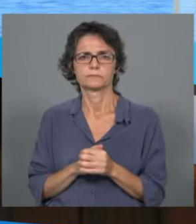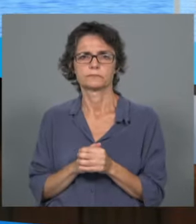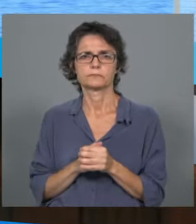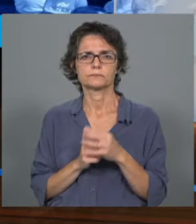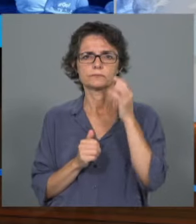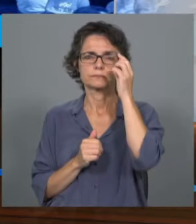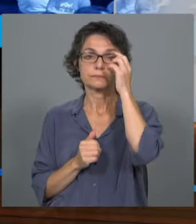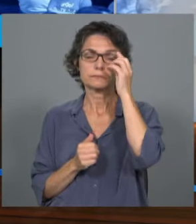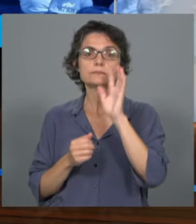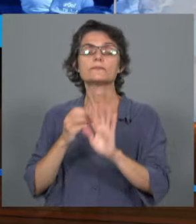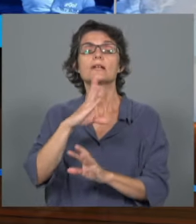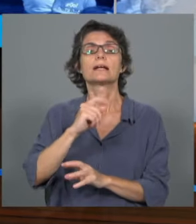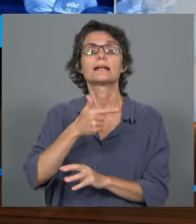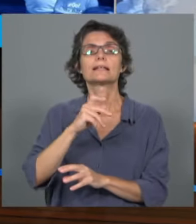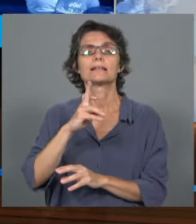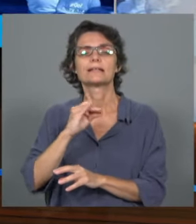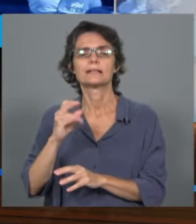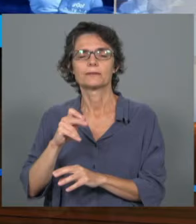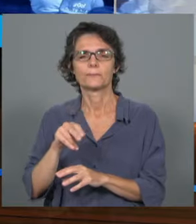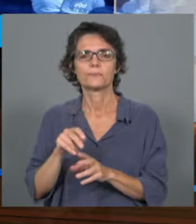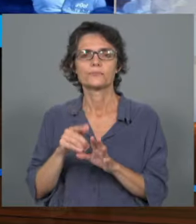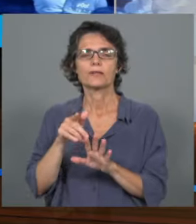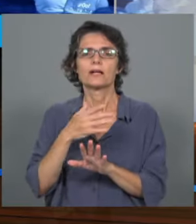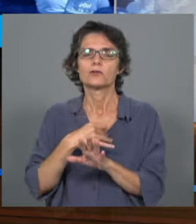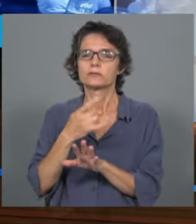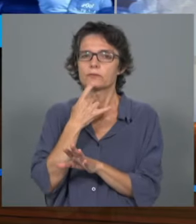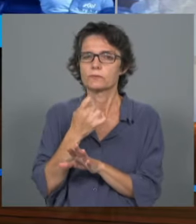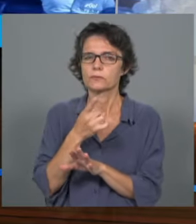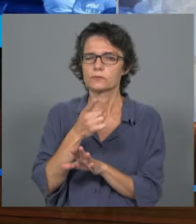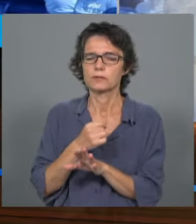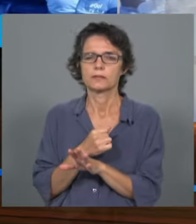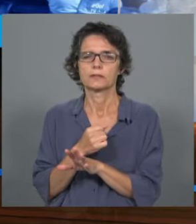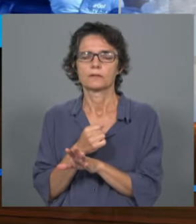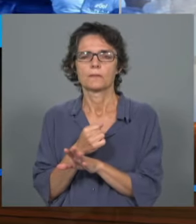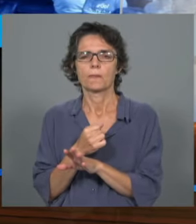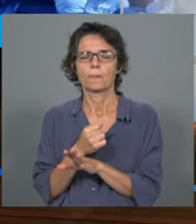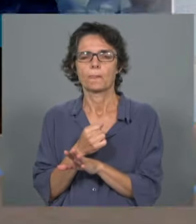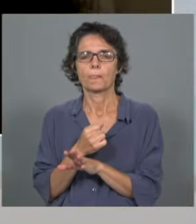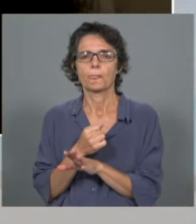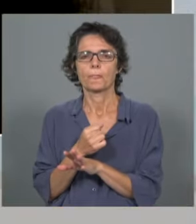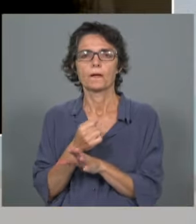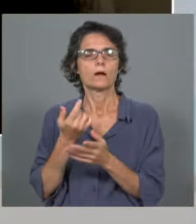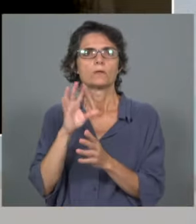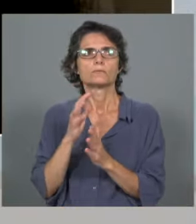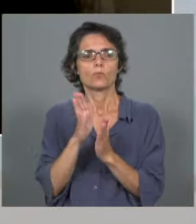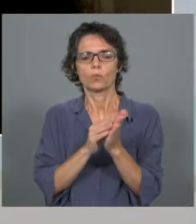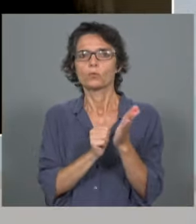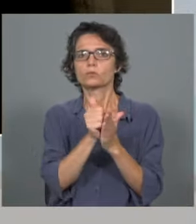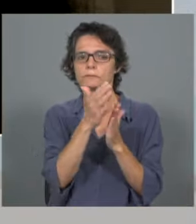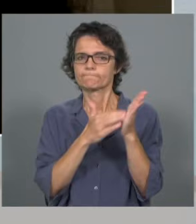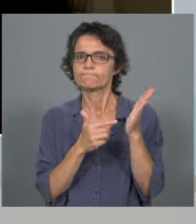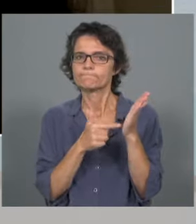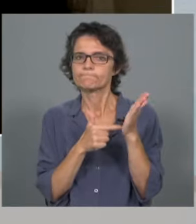Catarina Sacoto, é a questão da Sagrada Escritura, dos escritos